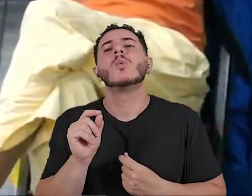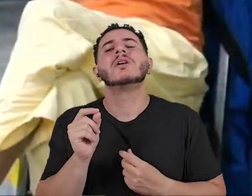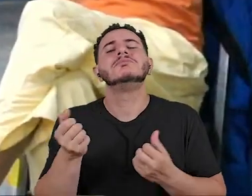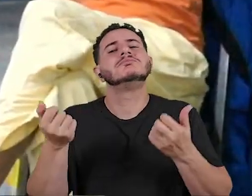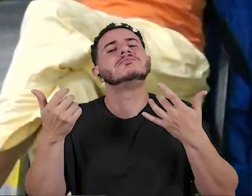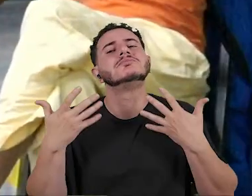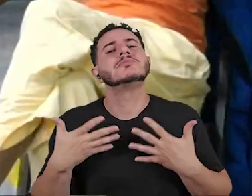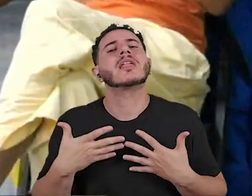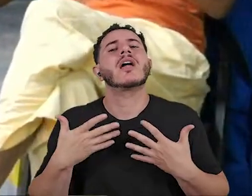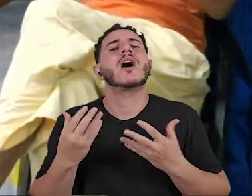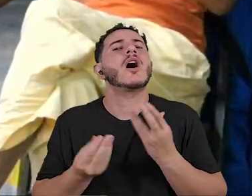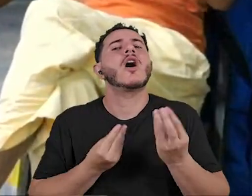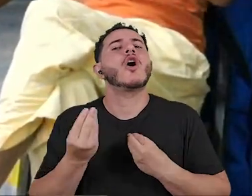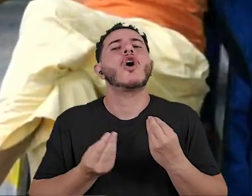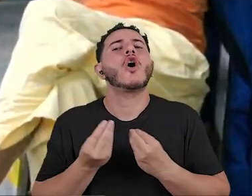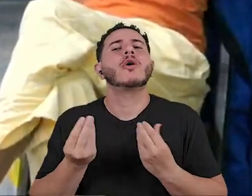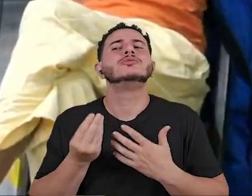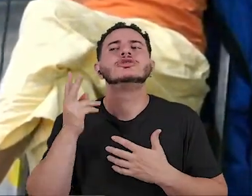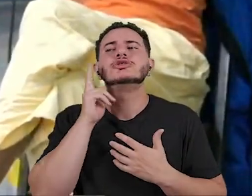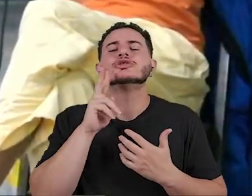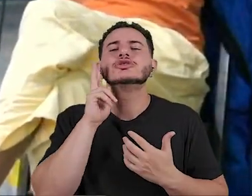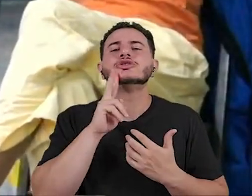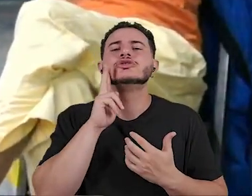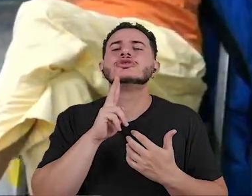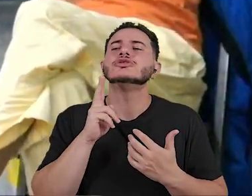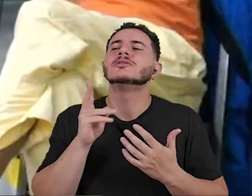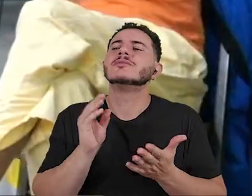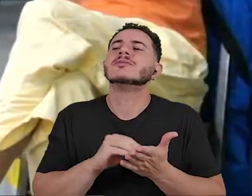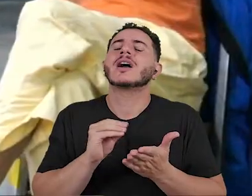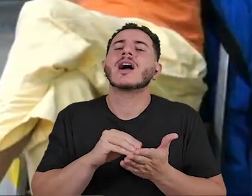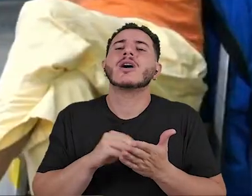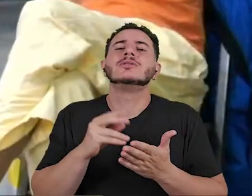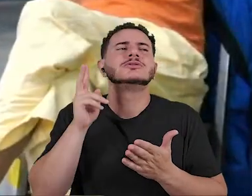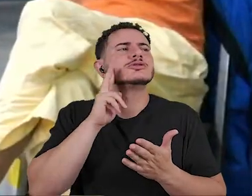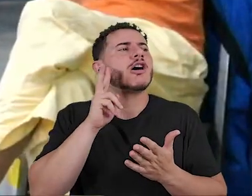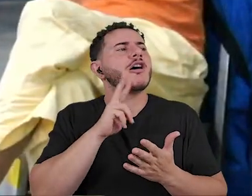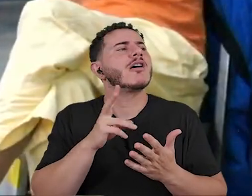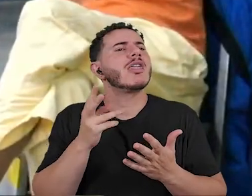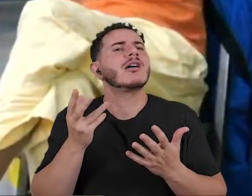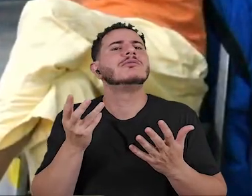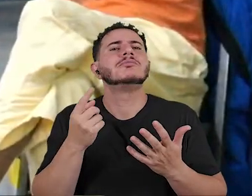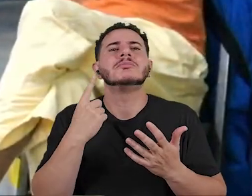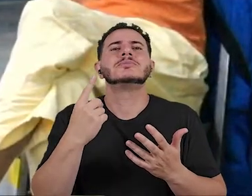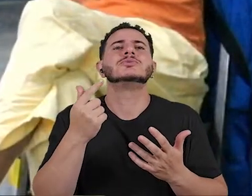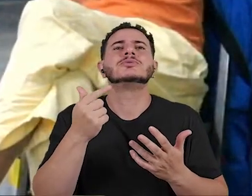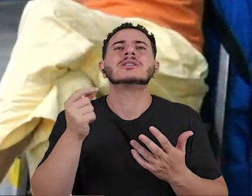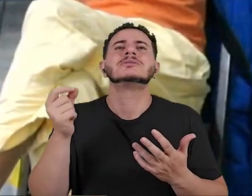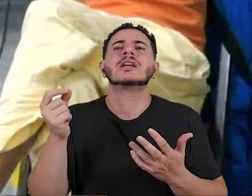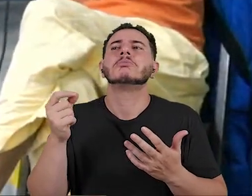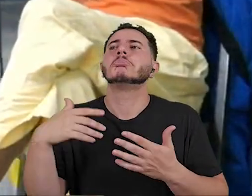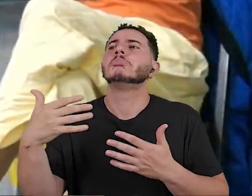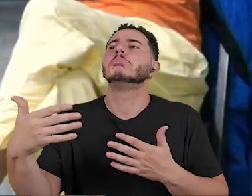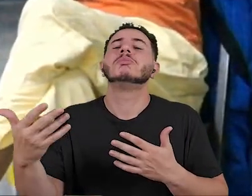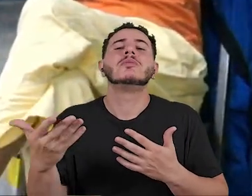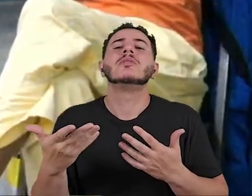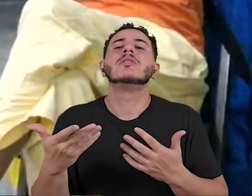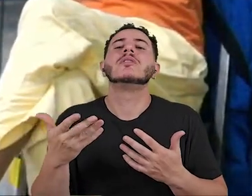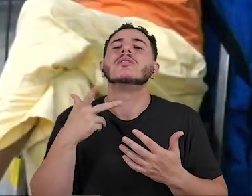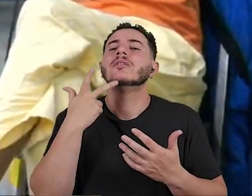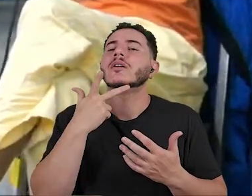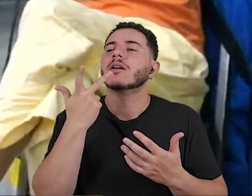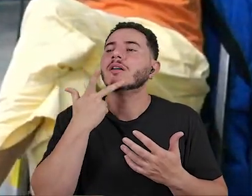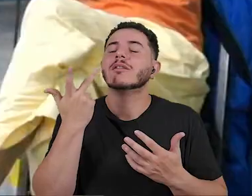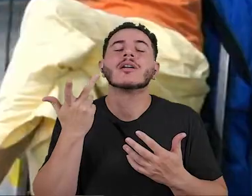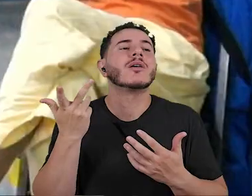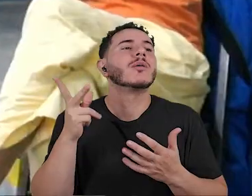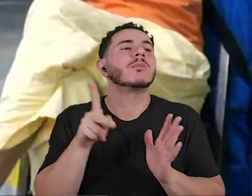buraco no meio da história. Então, em 1700 e tanto, aí pronto, chegou em Garaçu, Vila Velha e Garaçu, aí pronto, aí tem registro